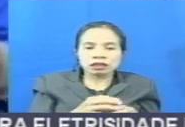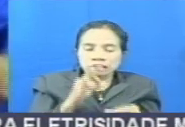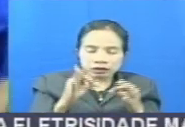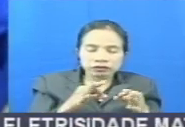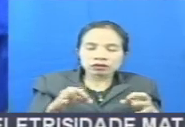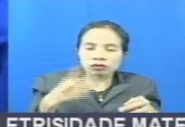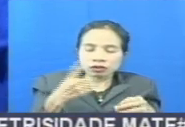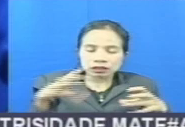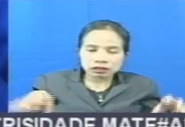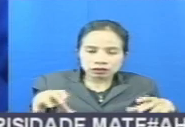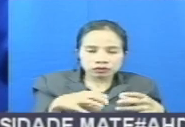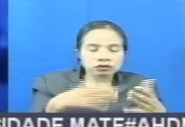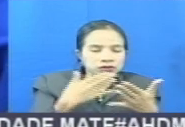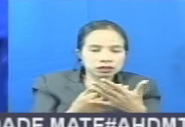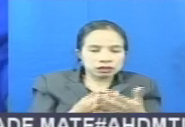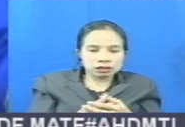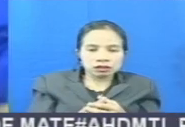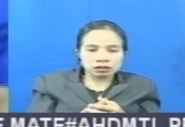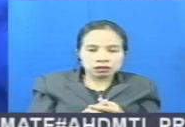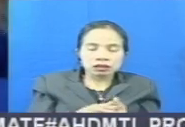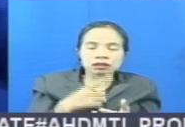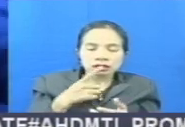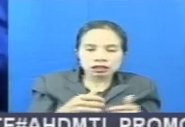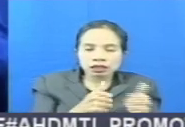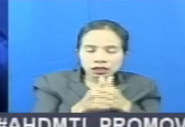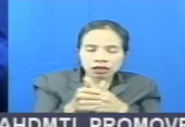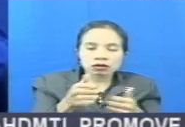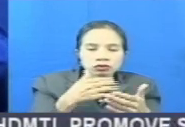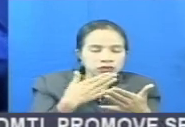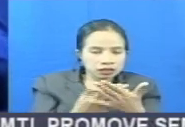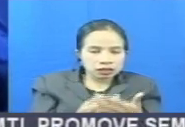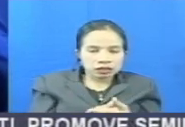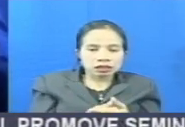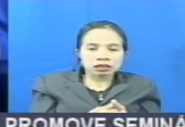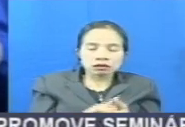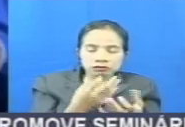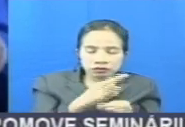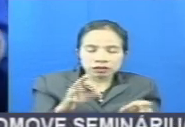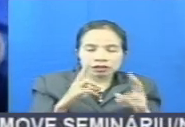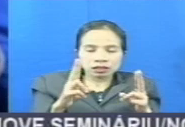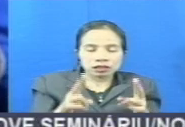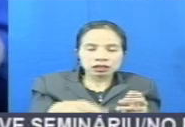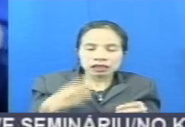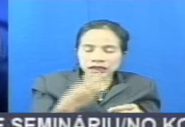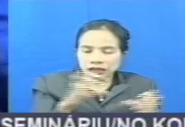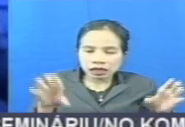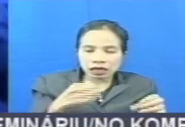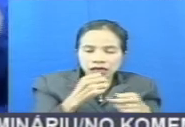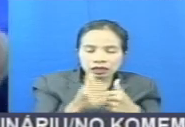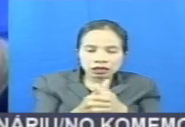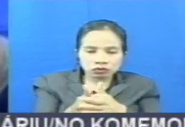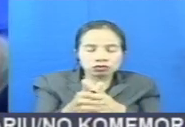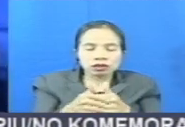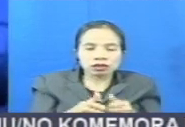colabora. Se te colabora diag, los, em outro lalais. Se te lá colabora, lá implementa medidas